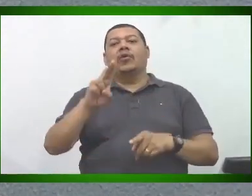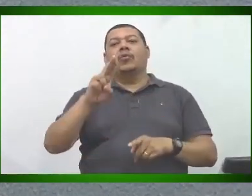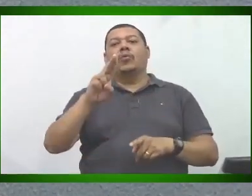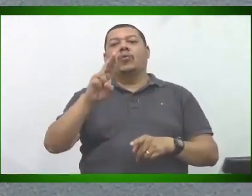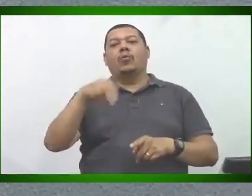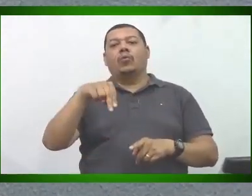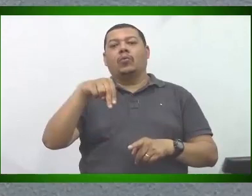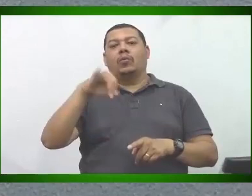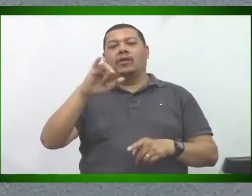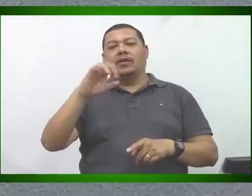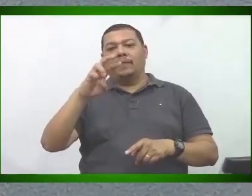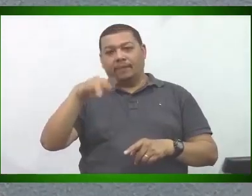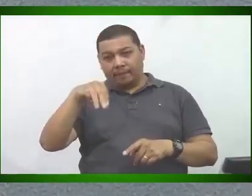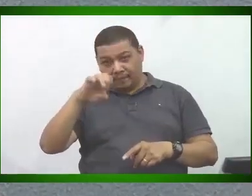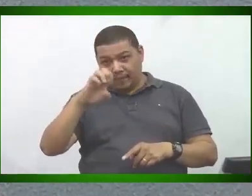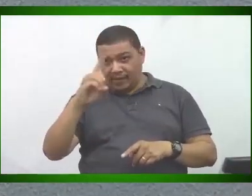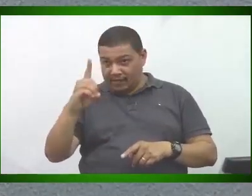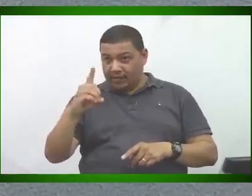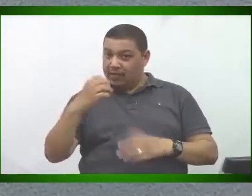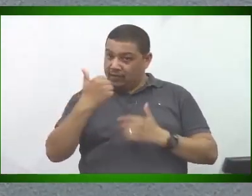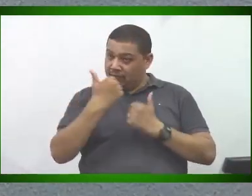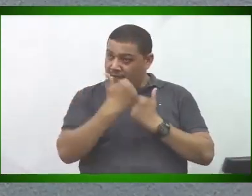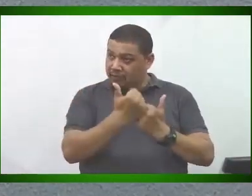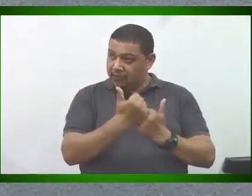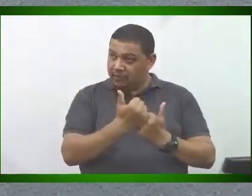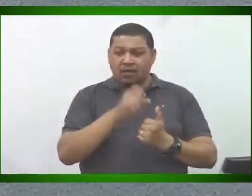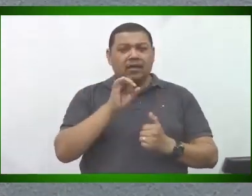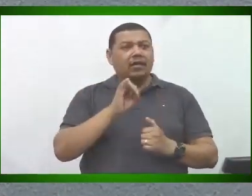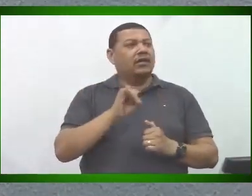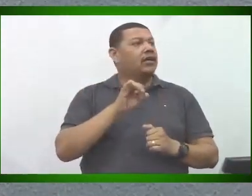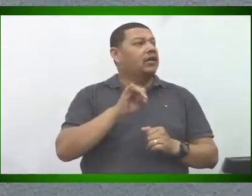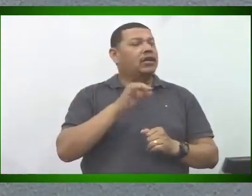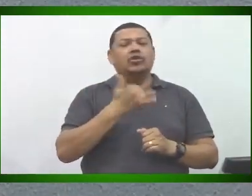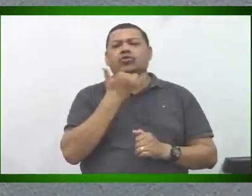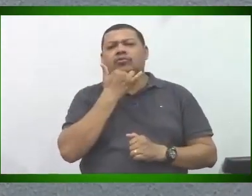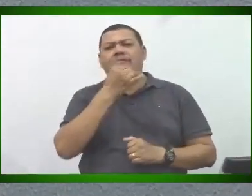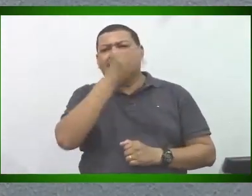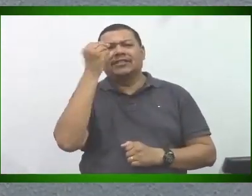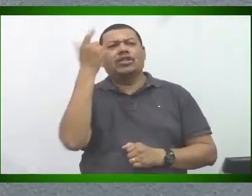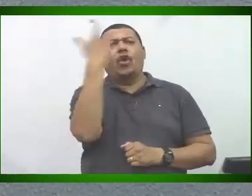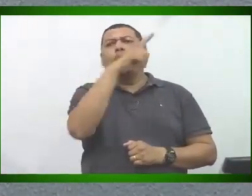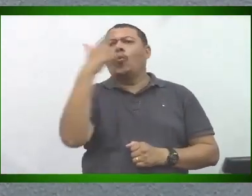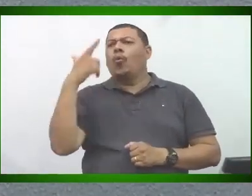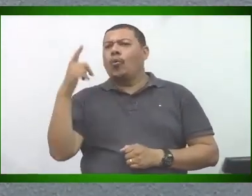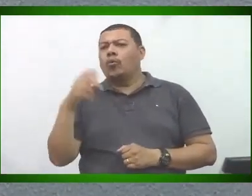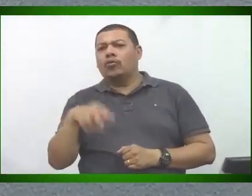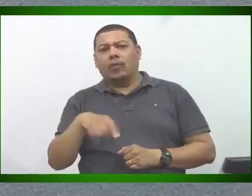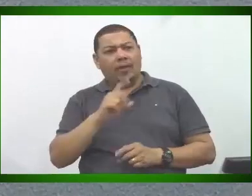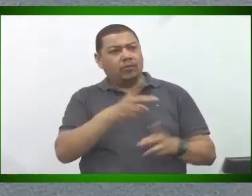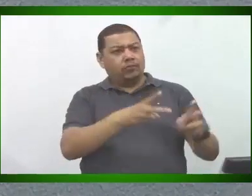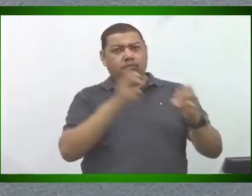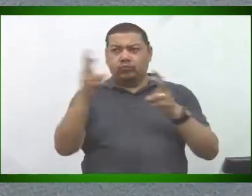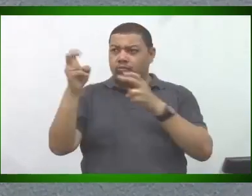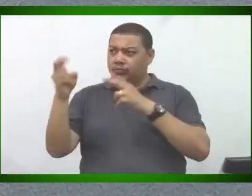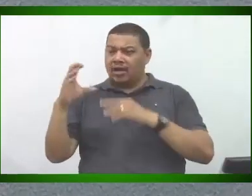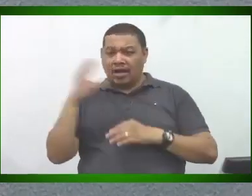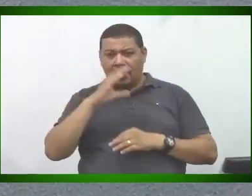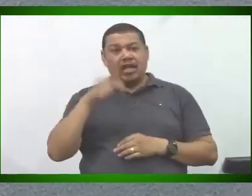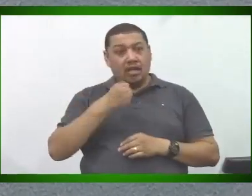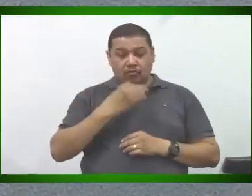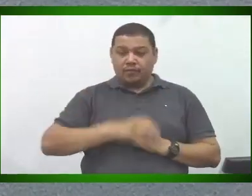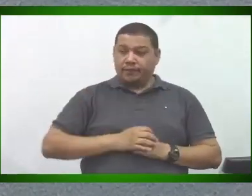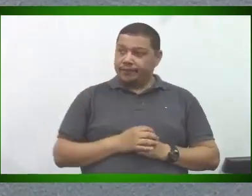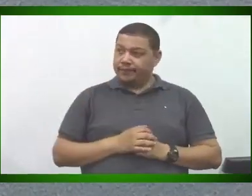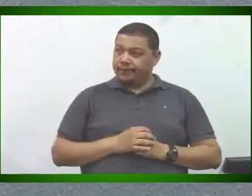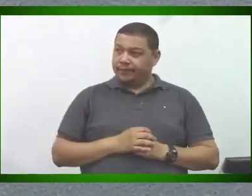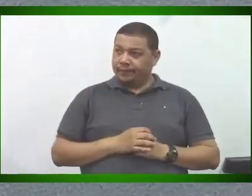que são apoiadores, me perdoa que eu não lembro dos outros, mas o que eu vi ali, de momento. E